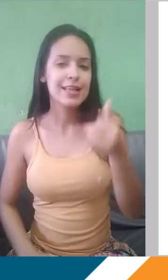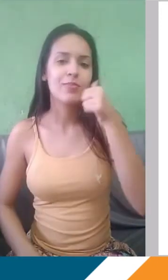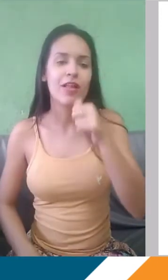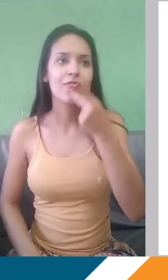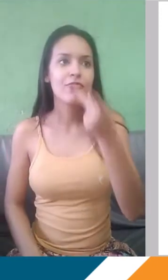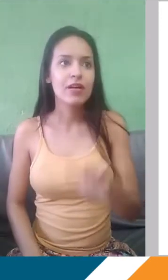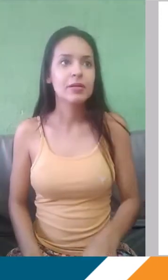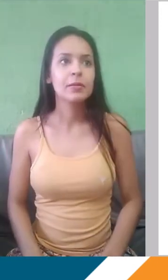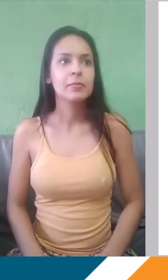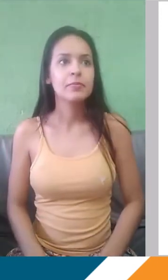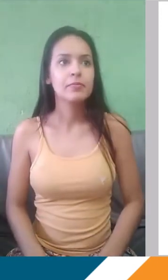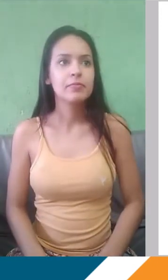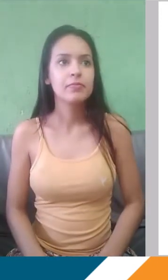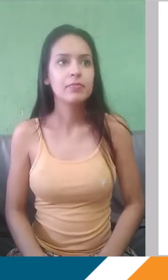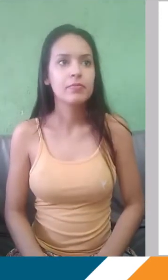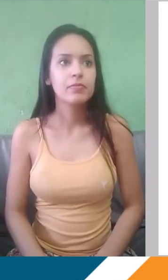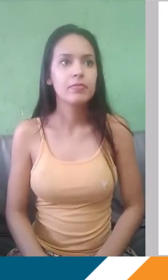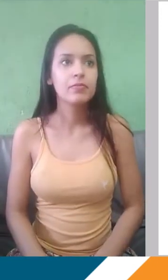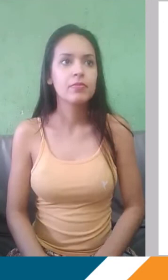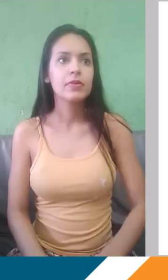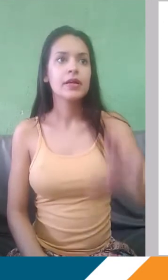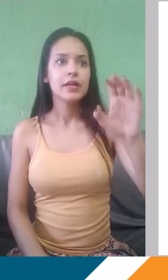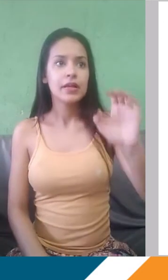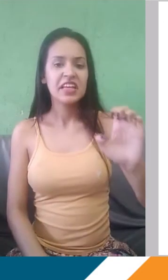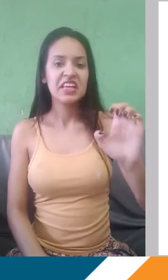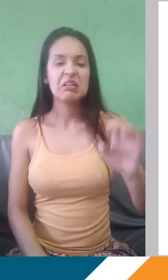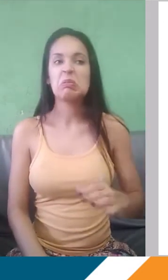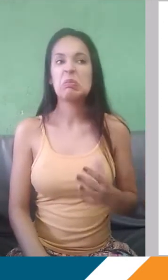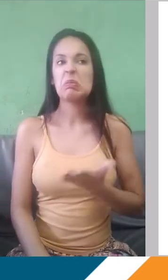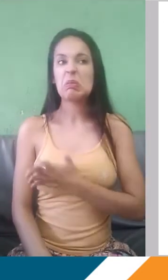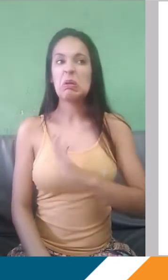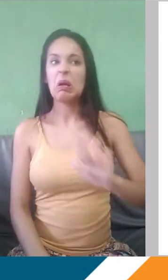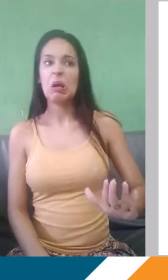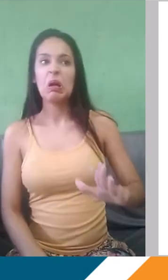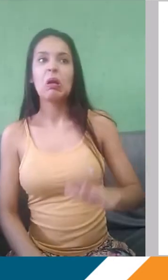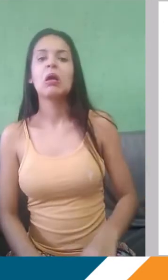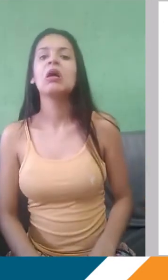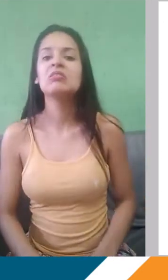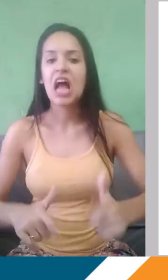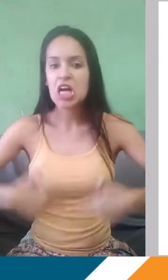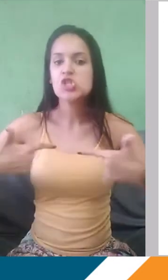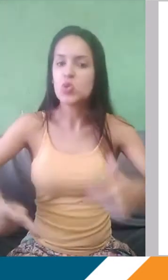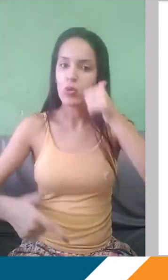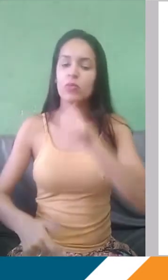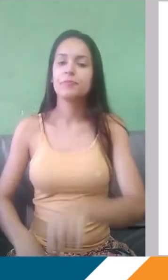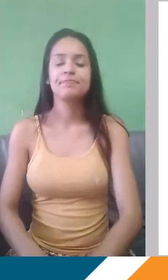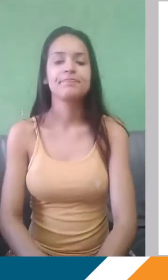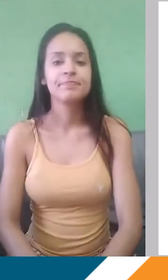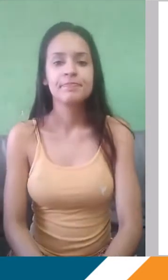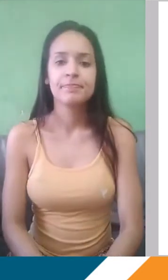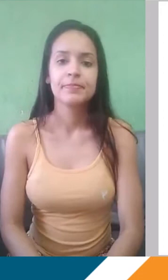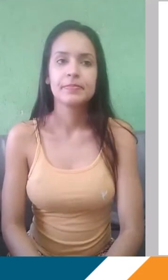contesta as atitudes da moça. Bem, gente, esse fragmento de texto nos